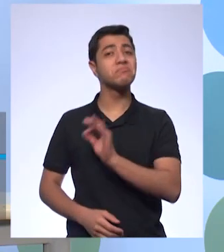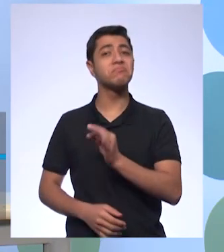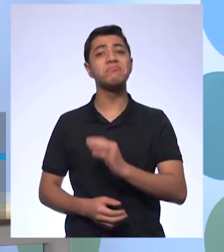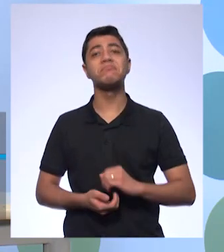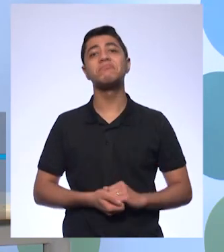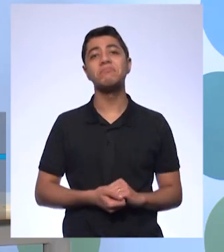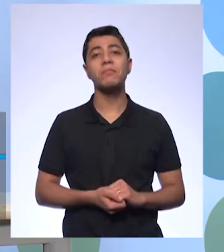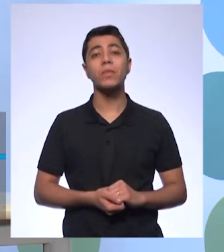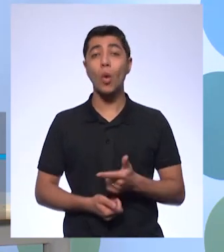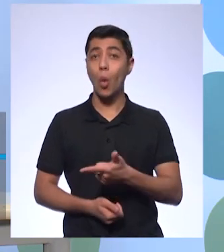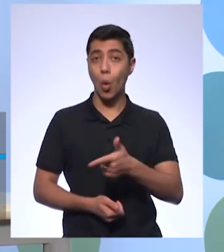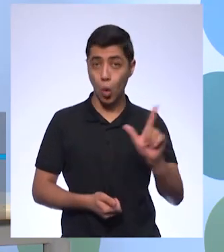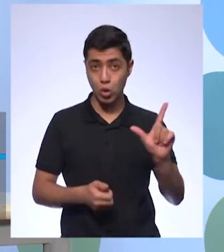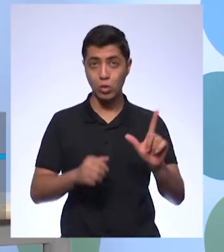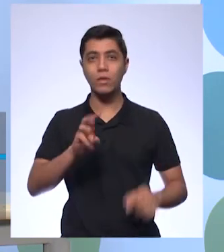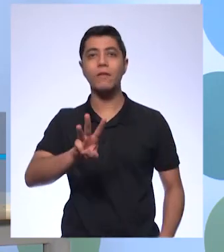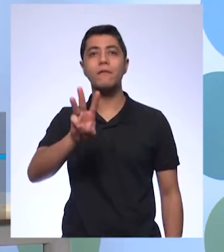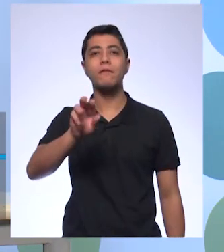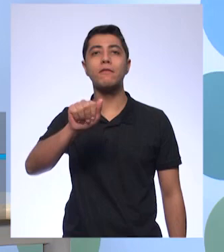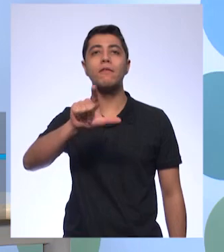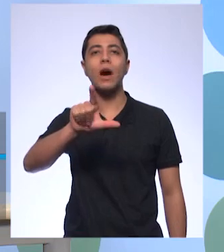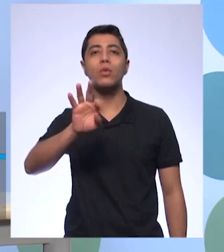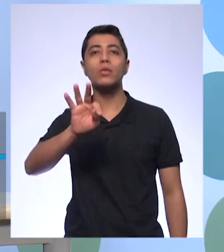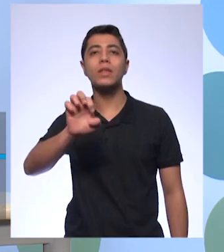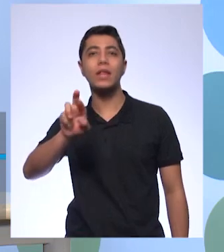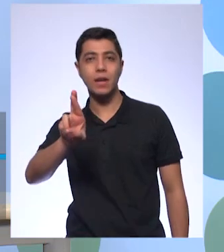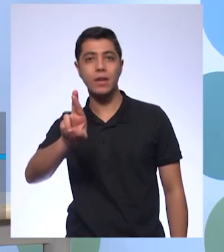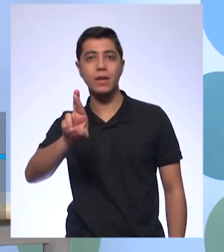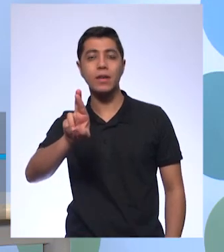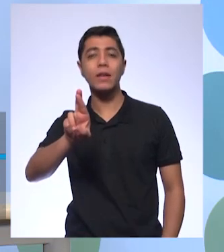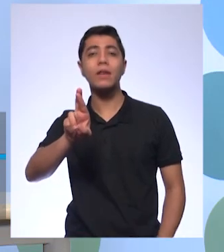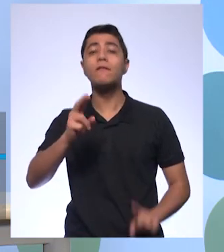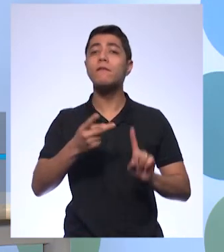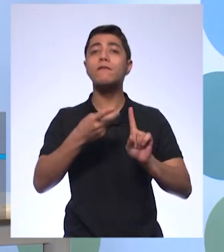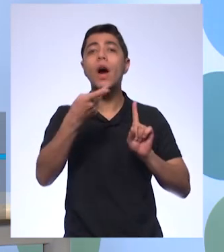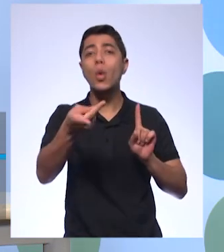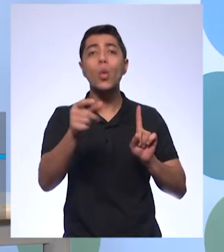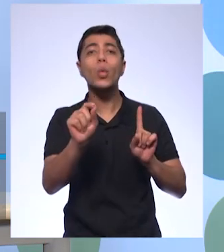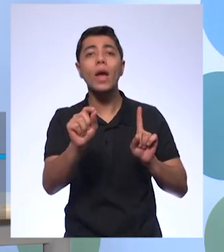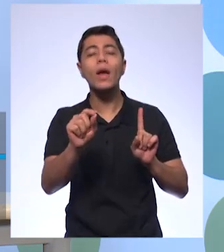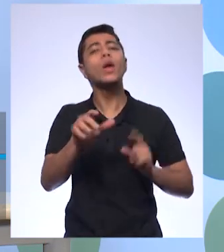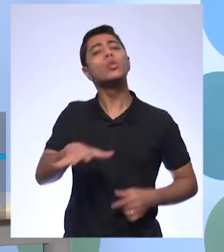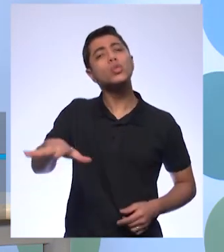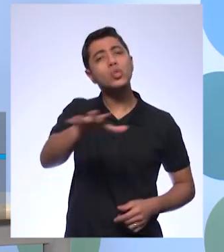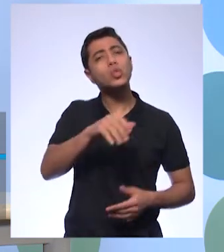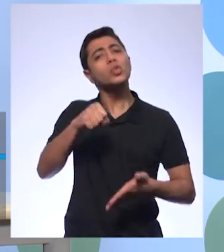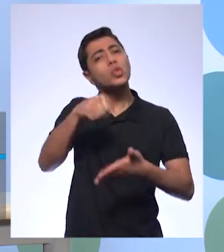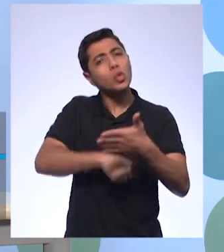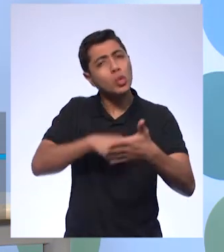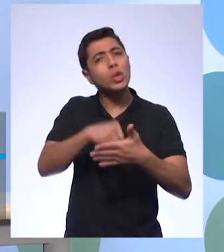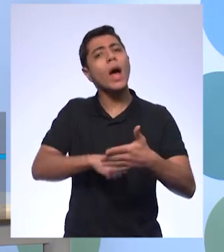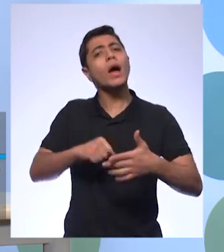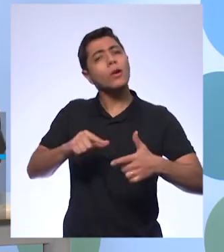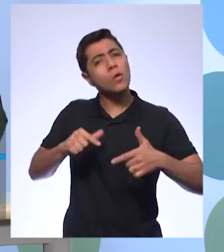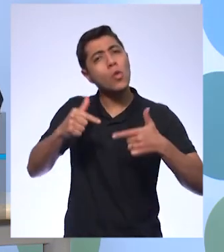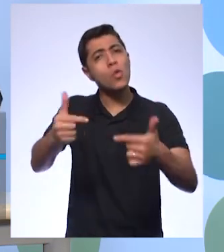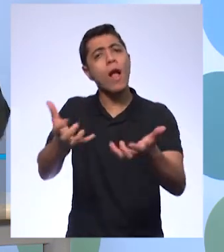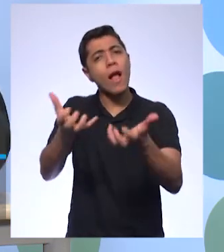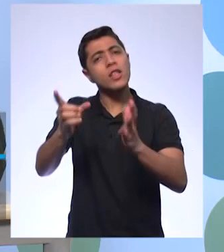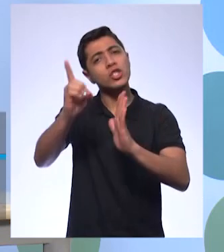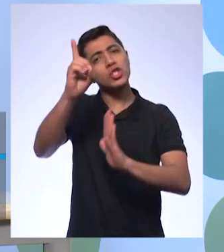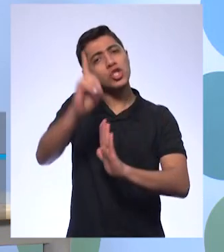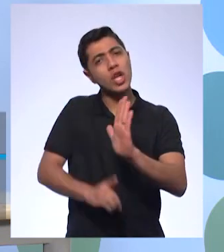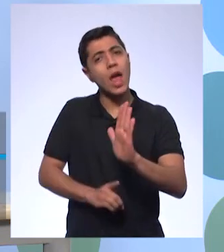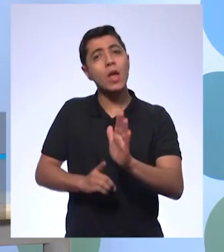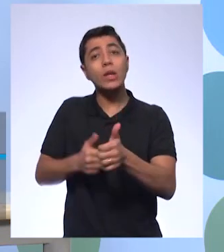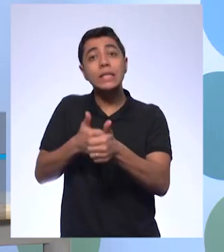Walter vai dizer que está se referindo aí à busca por direitos, né, com ideais iluministas, né? Isso vai desembocar